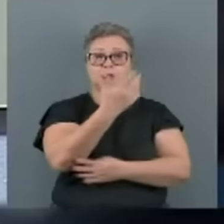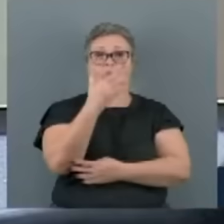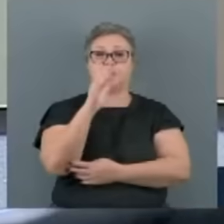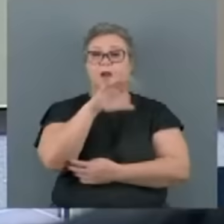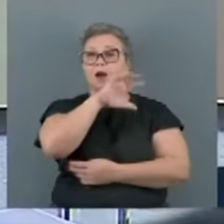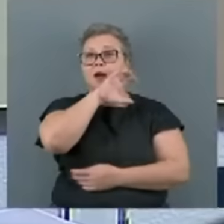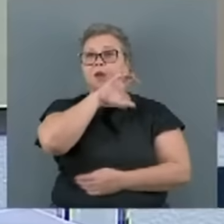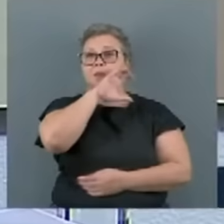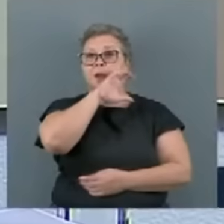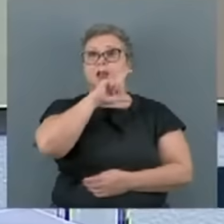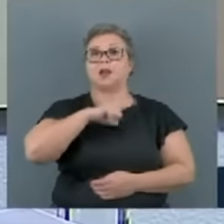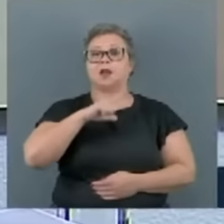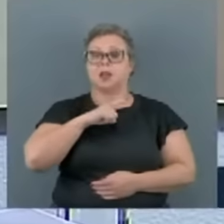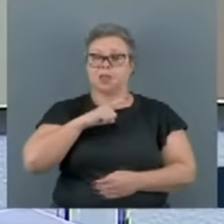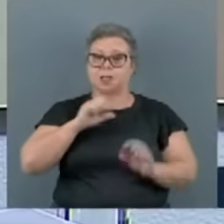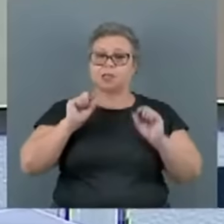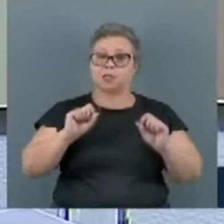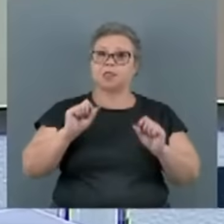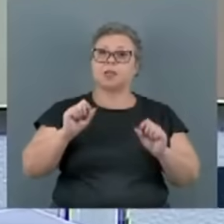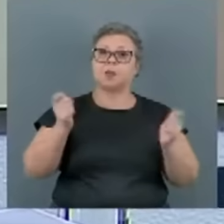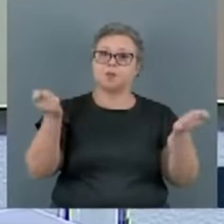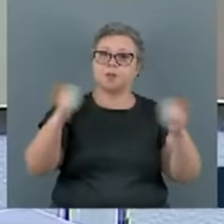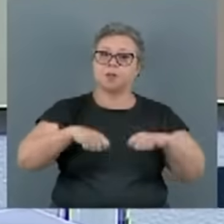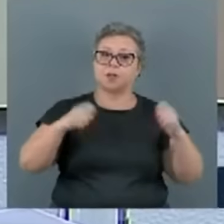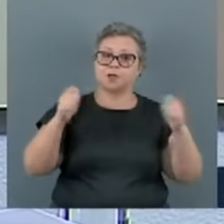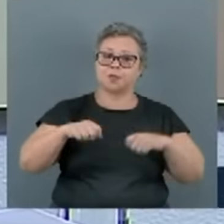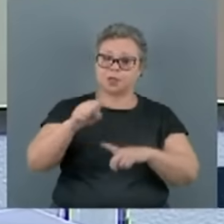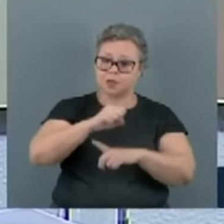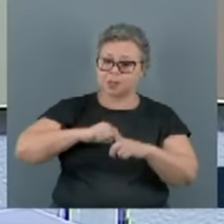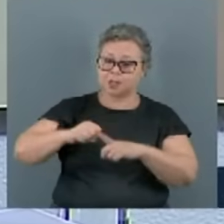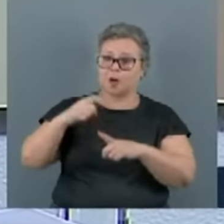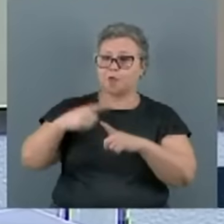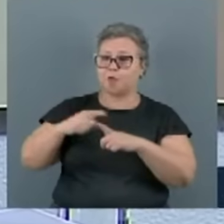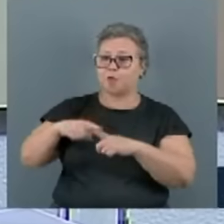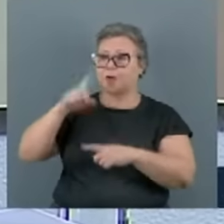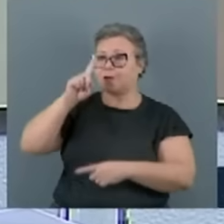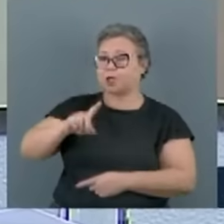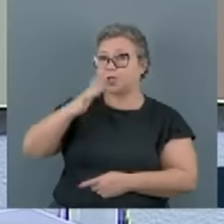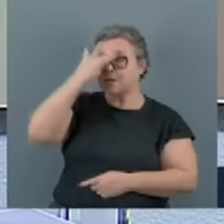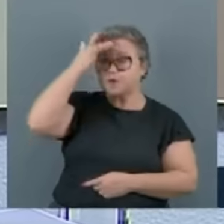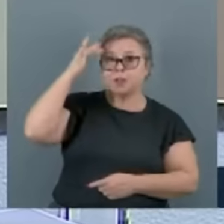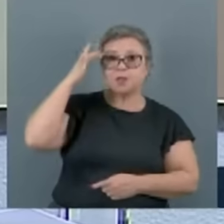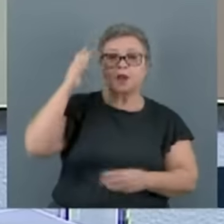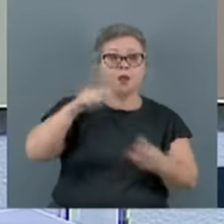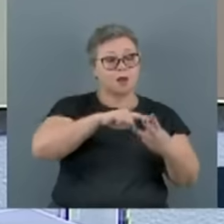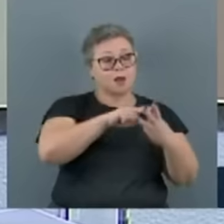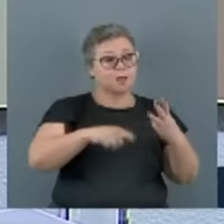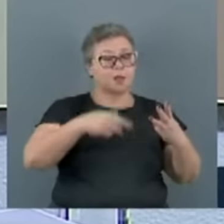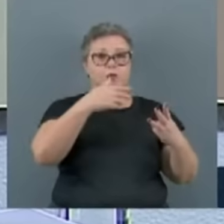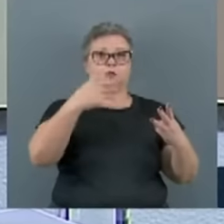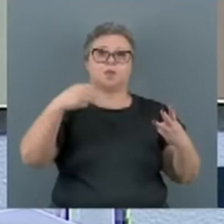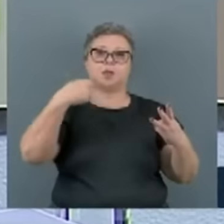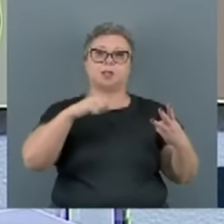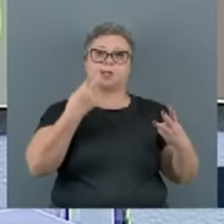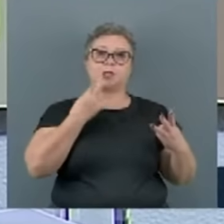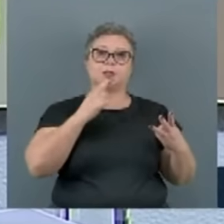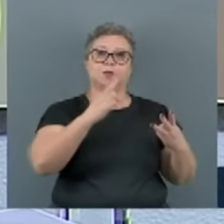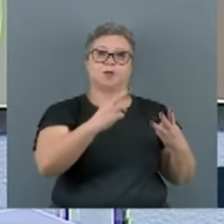dizendo que tem viabilidade social porque é um direito das pessoas. Agora, as três coisas têm que ser